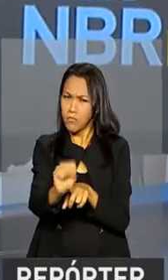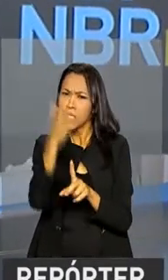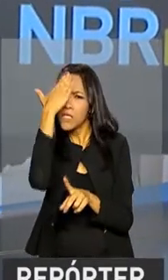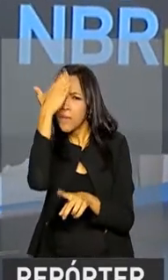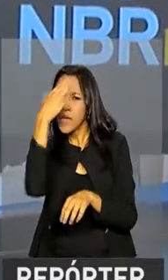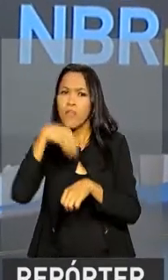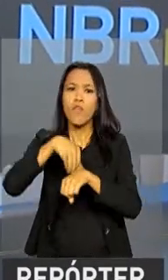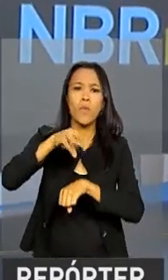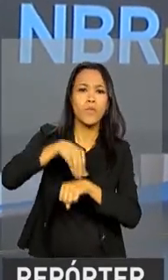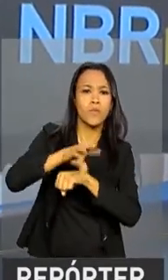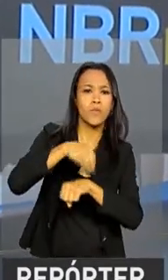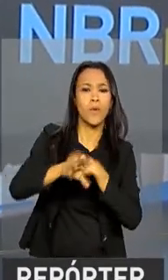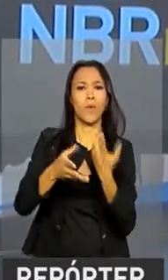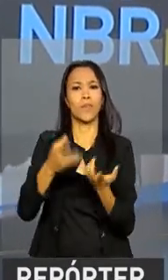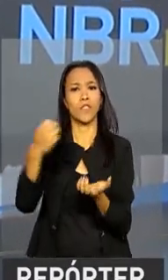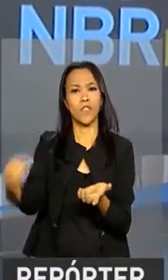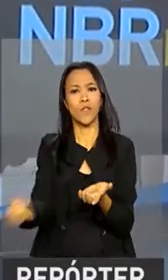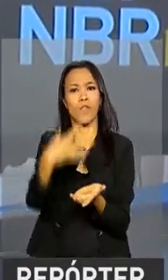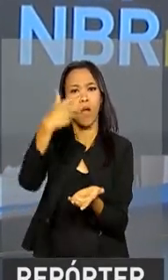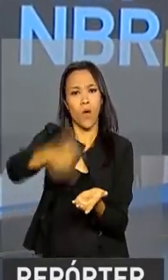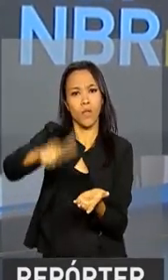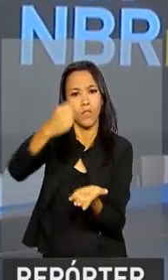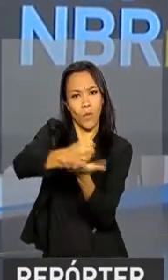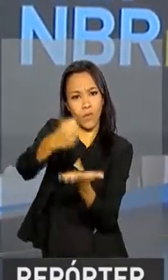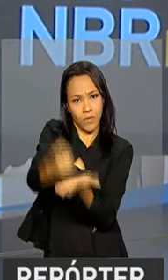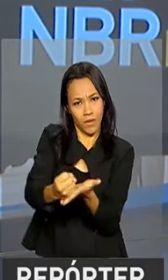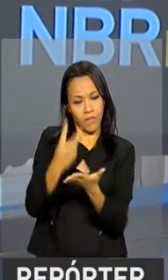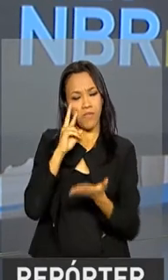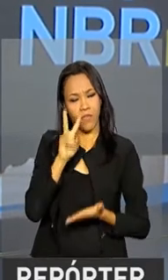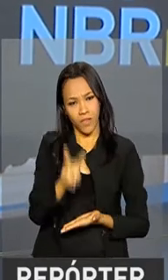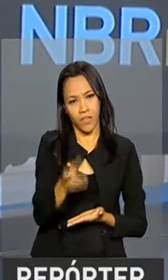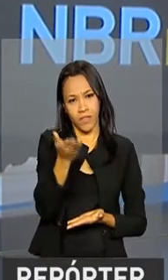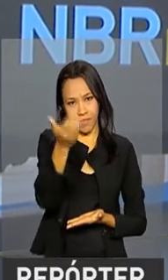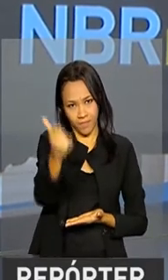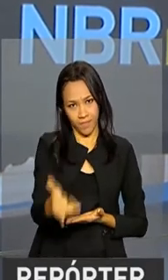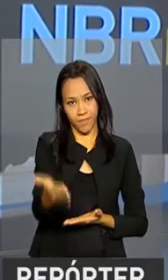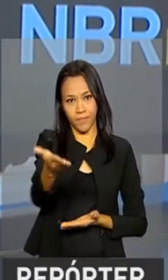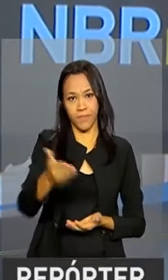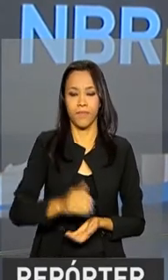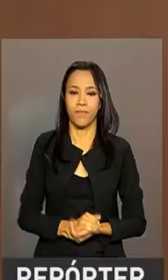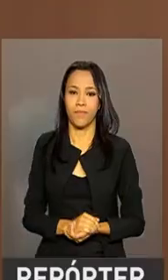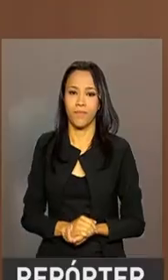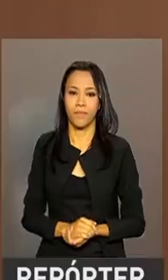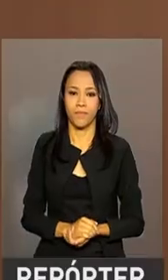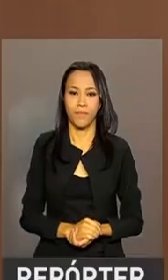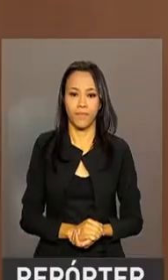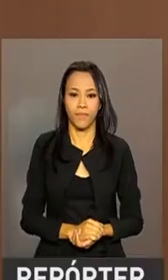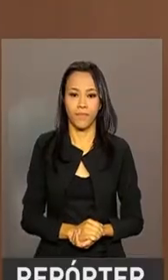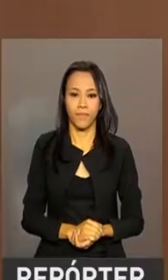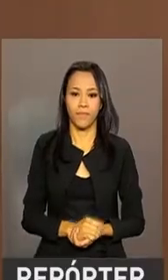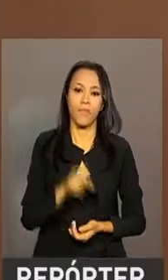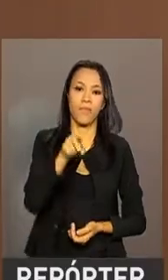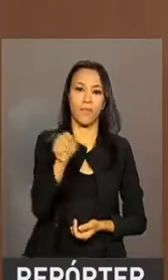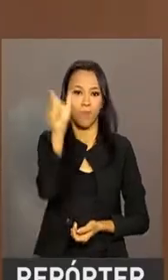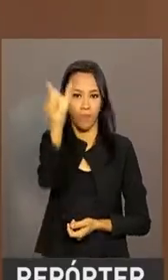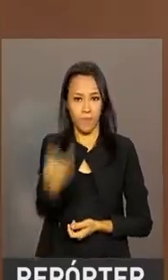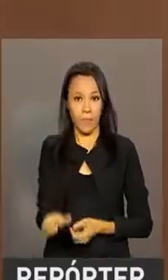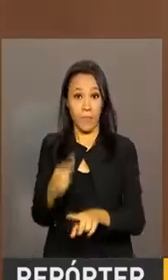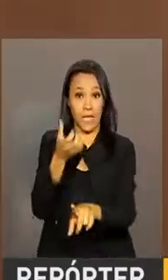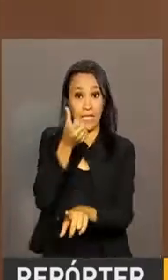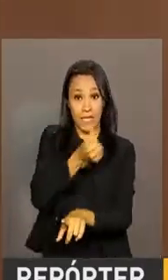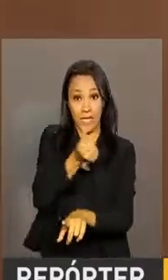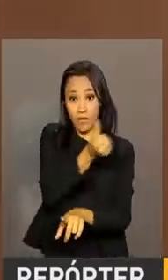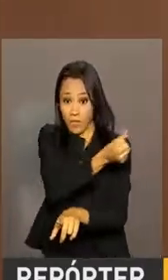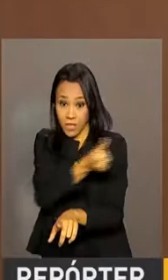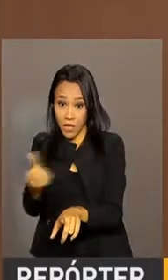e renovar seus contratos veja na reportagem de luana karen caroline está no 6º